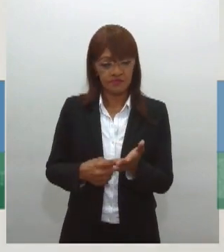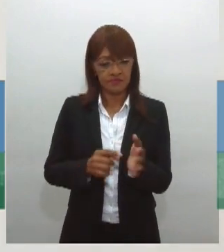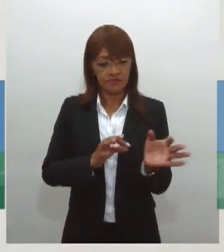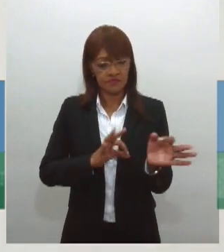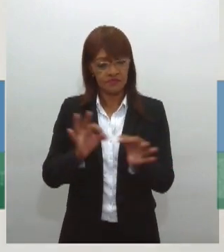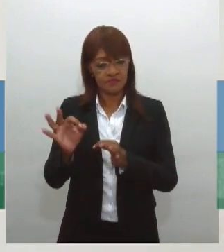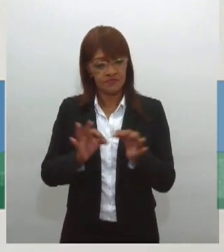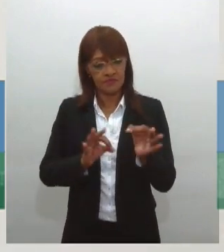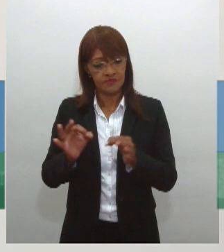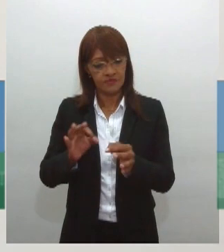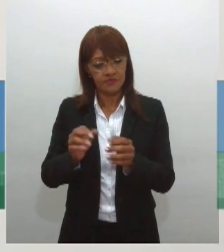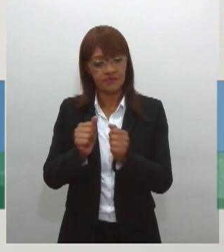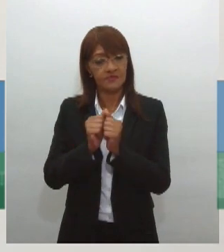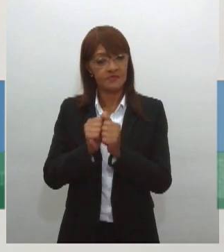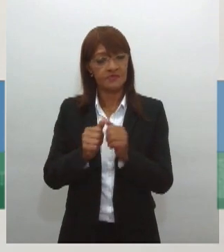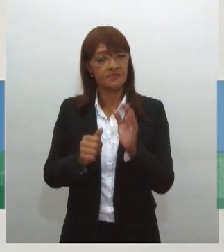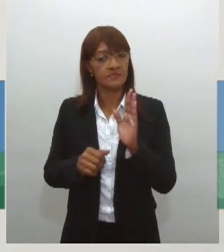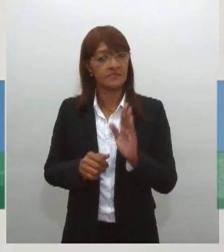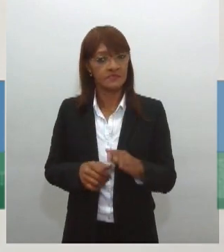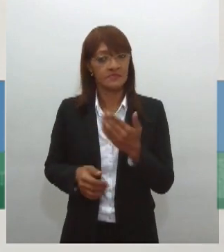inclusive, o próprio governo do estado,